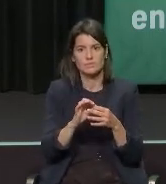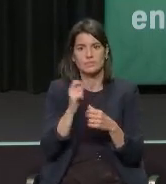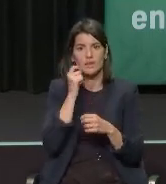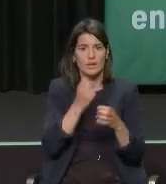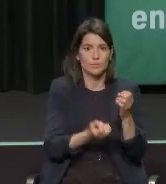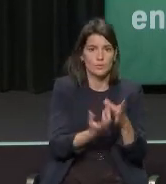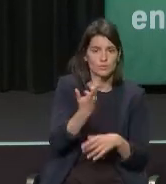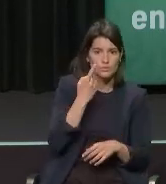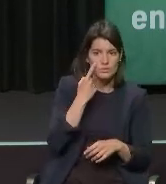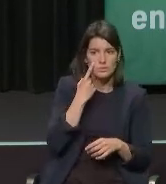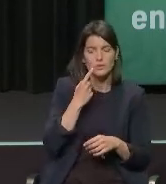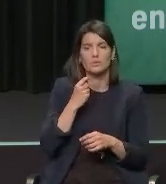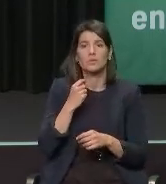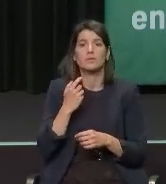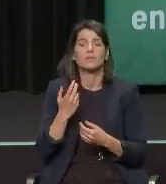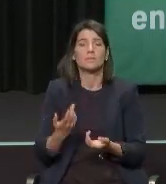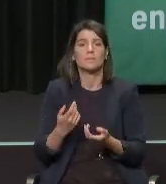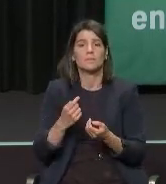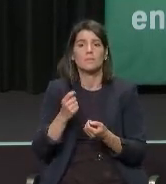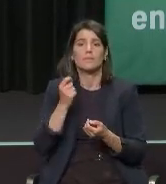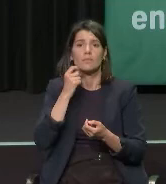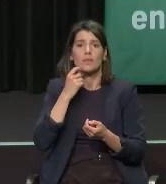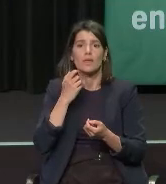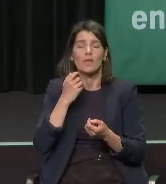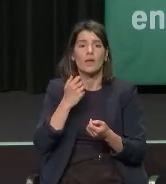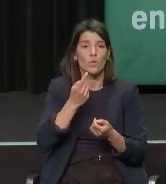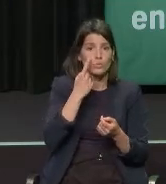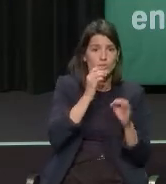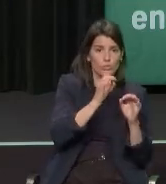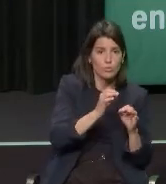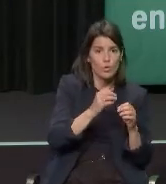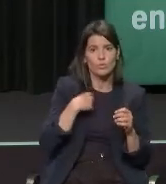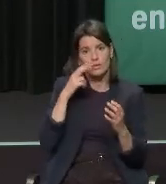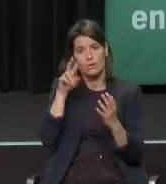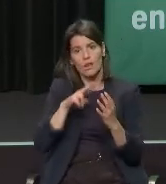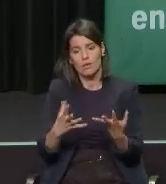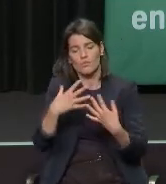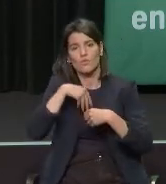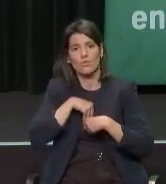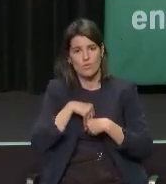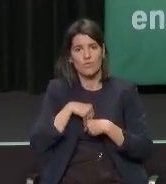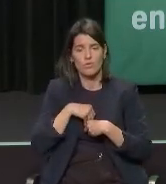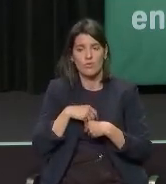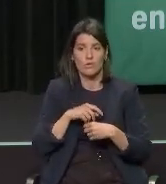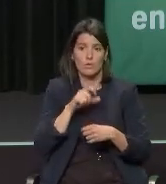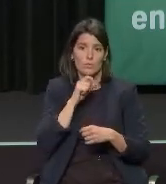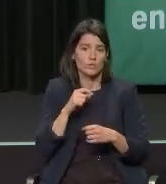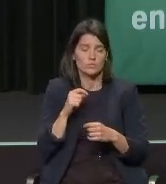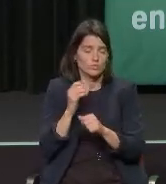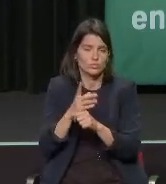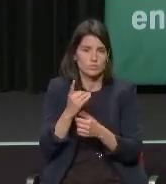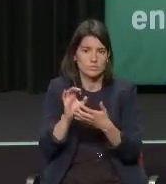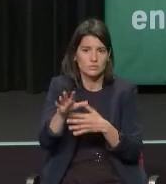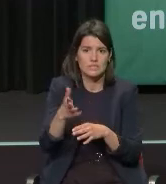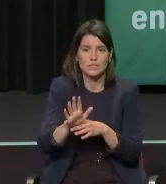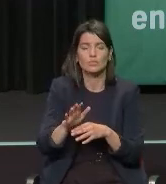produz conhecimento e quem consome o conhecimento. Eu posso dar outro exemplo. Nós, no